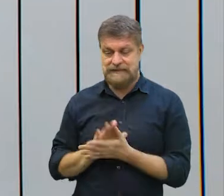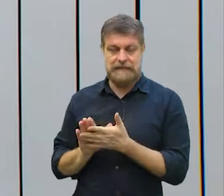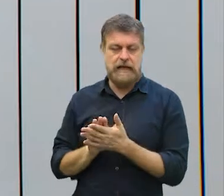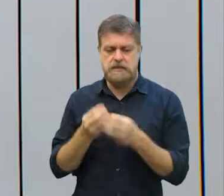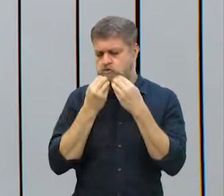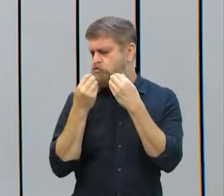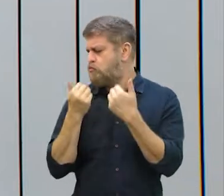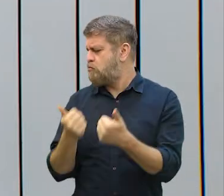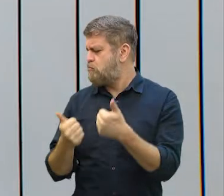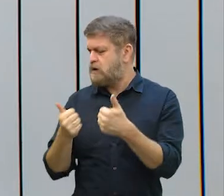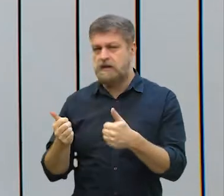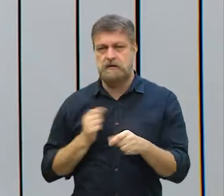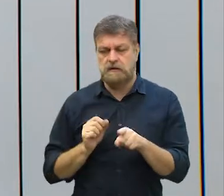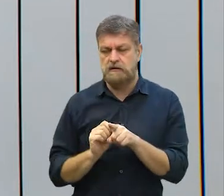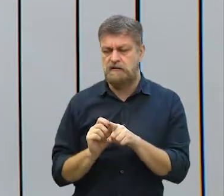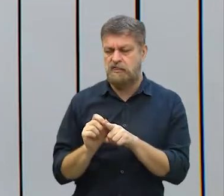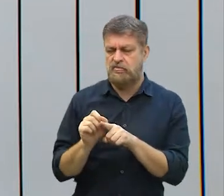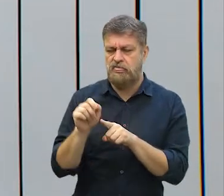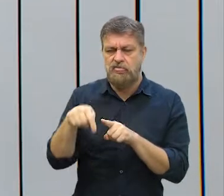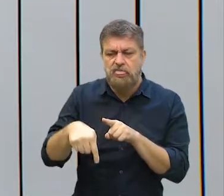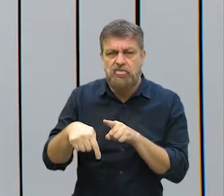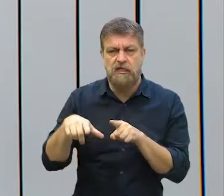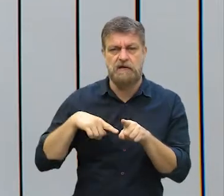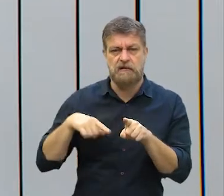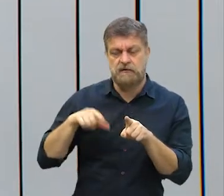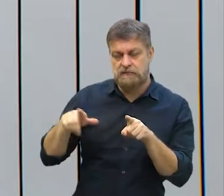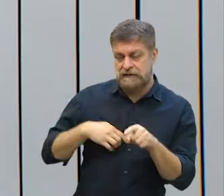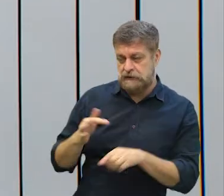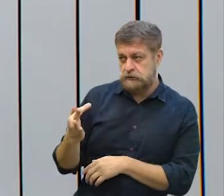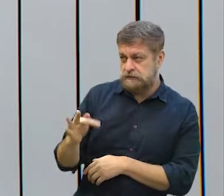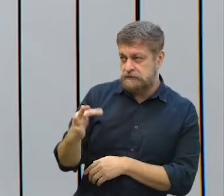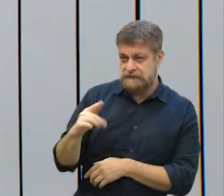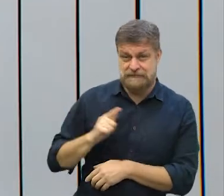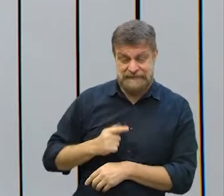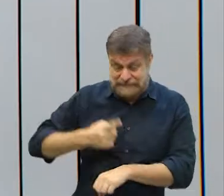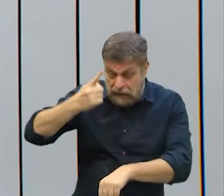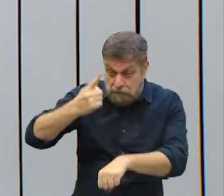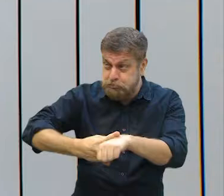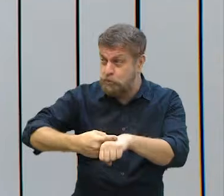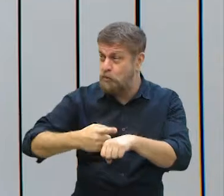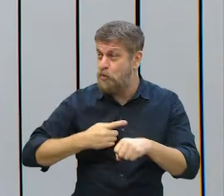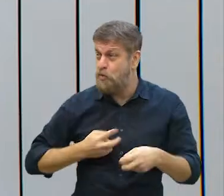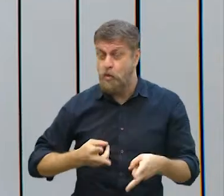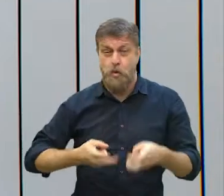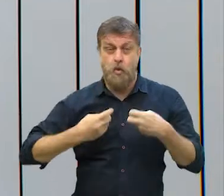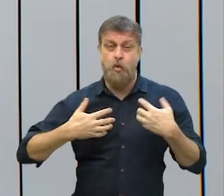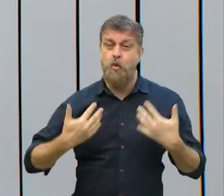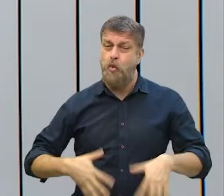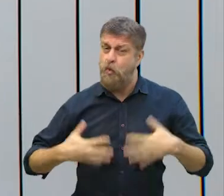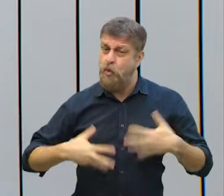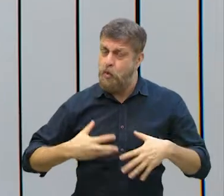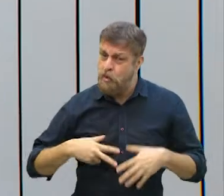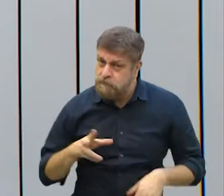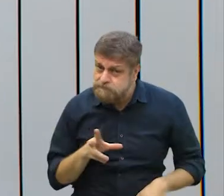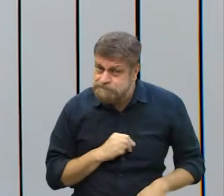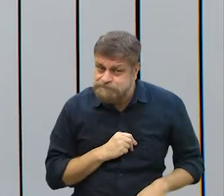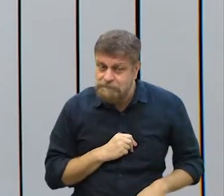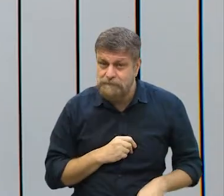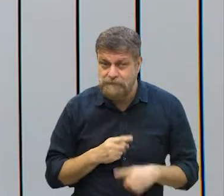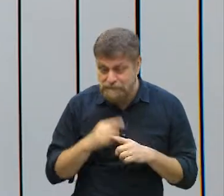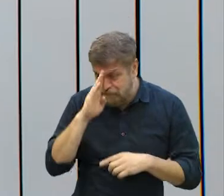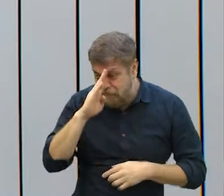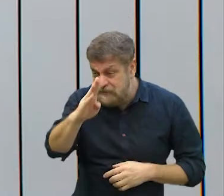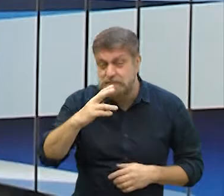está tudo bem, que não é nada, que é uma ejaculação que está ruim, que é uma dorzinha, e a hora que você vai ver o negócio está feio. Tá? Por causa de quê? Vergonha,